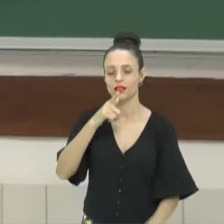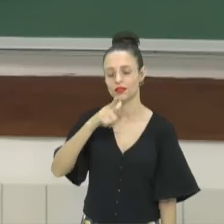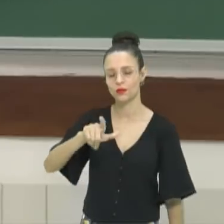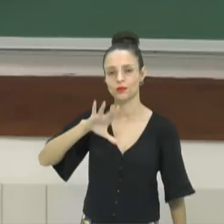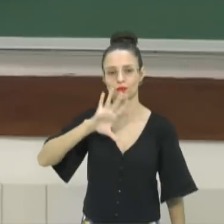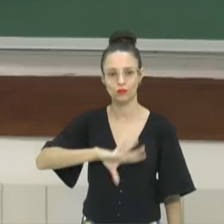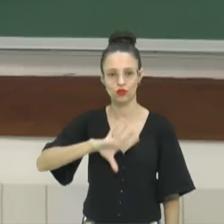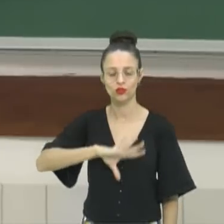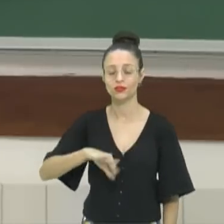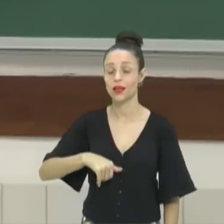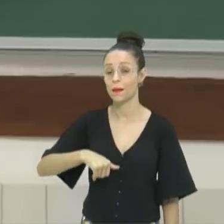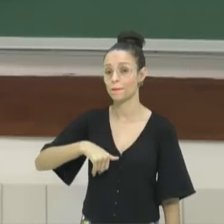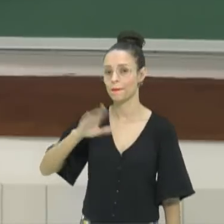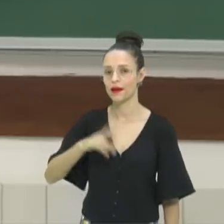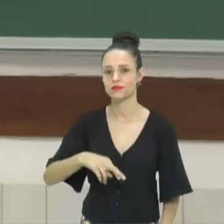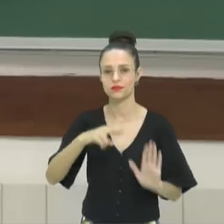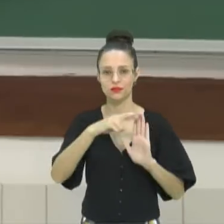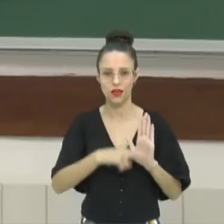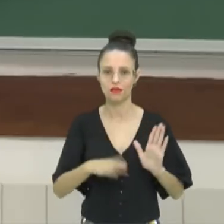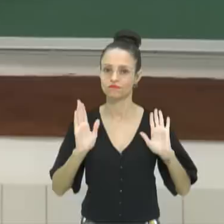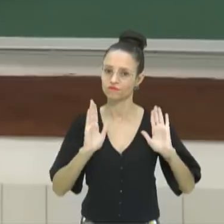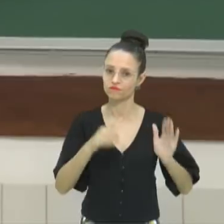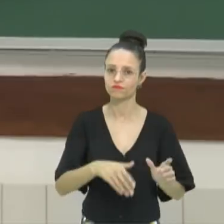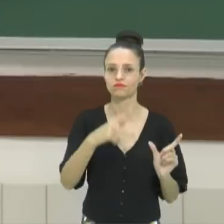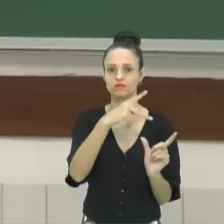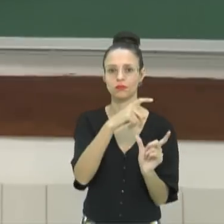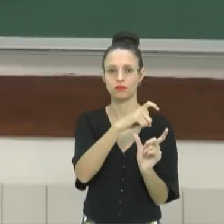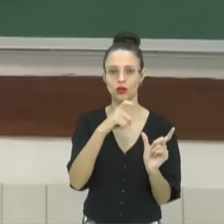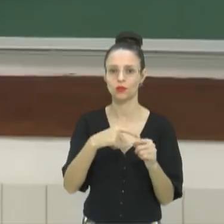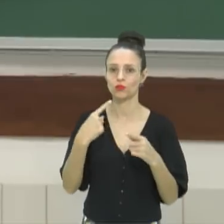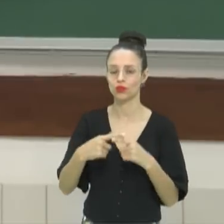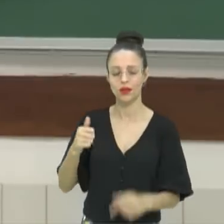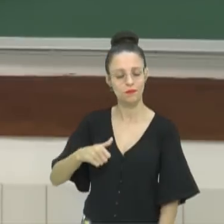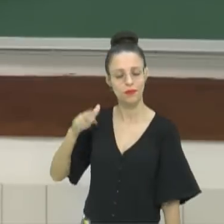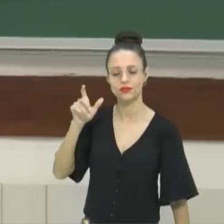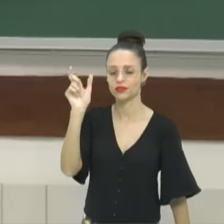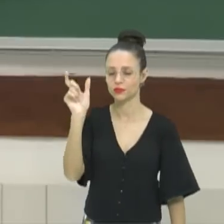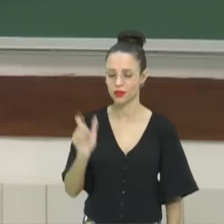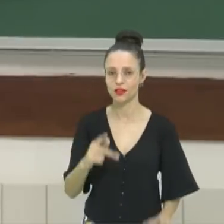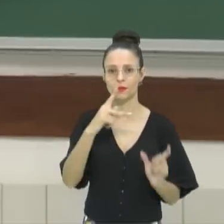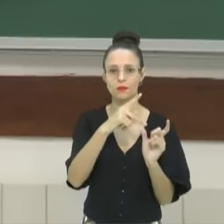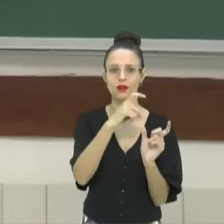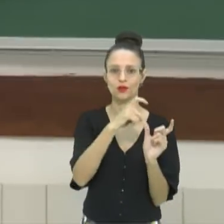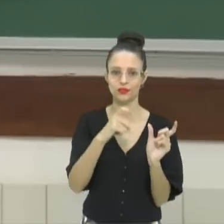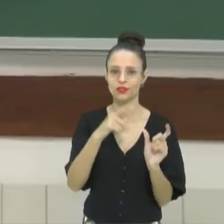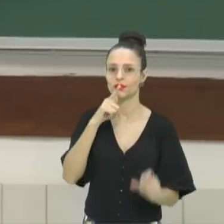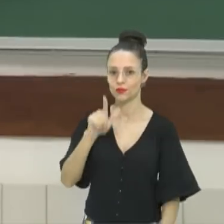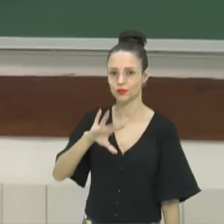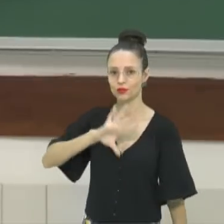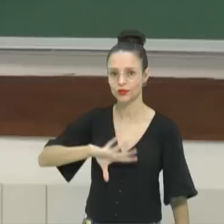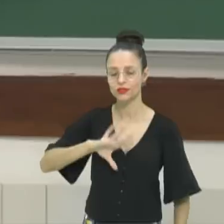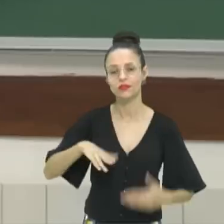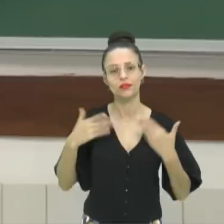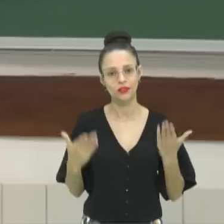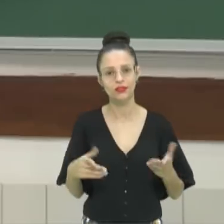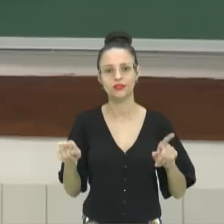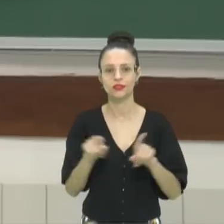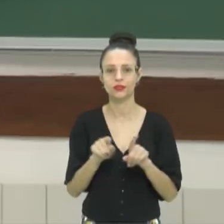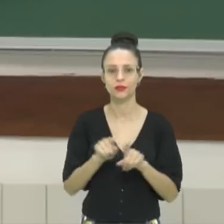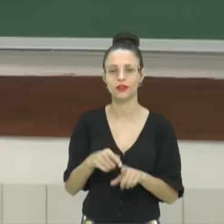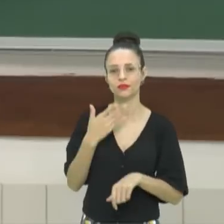portuguesa tem mais regras para as paroxítonas, porque nós temos muito mais palavras paroxítonas na língua, e que